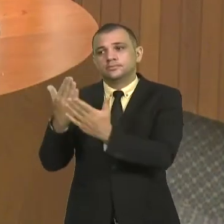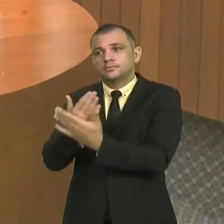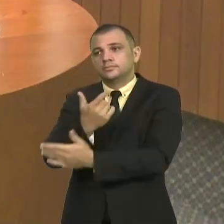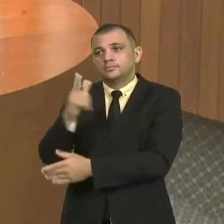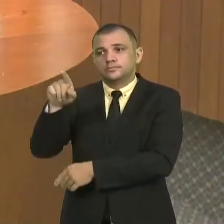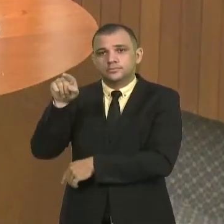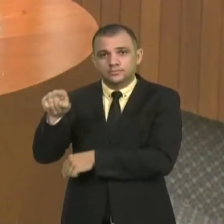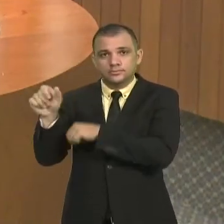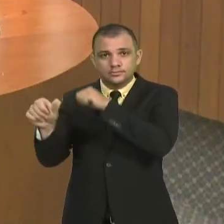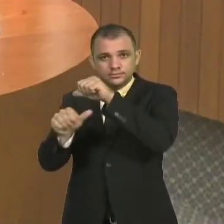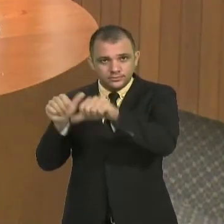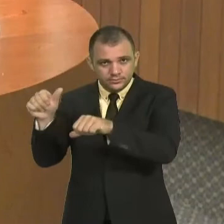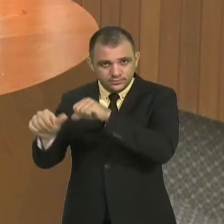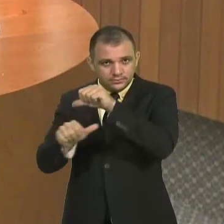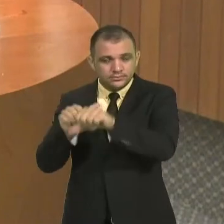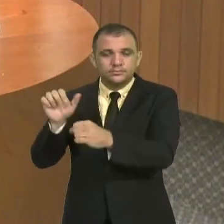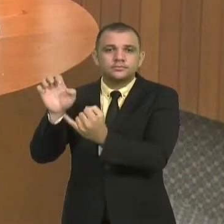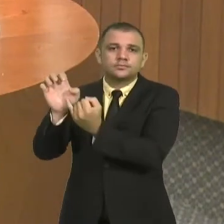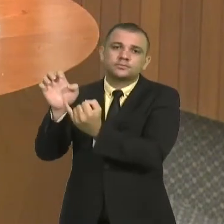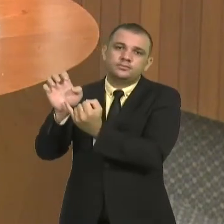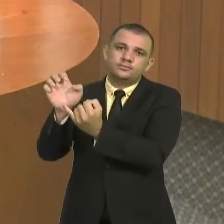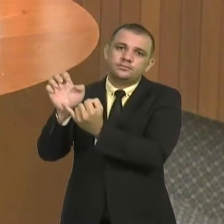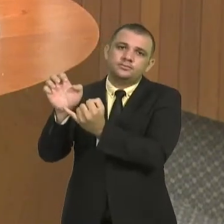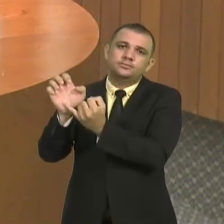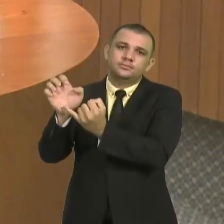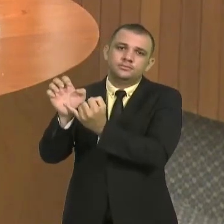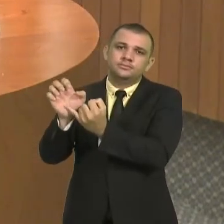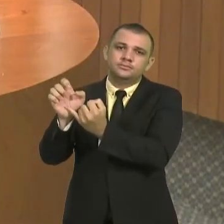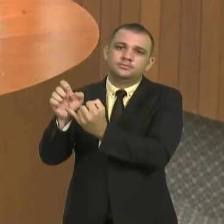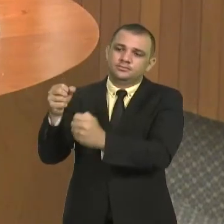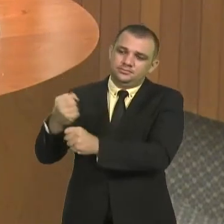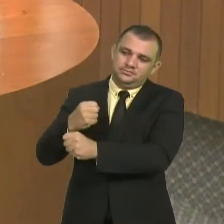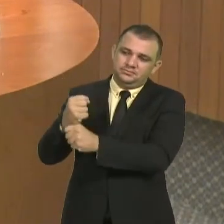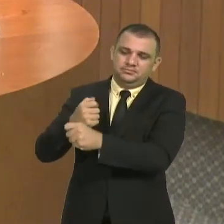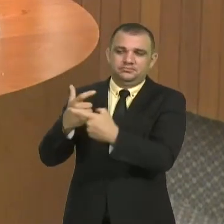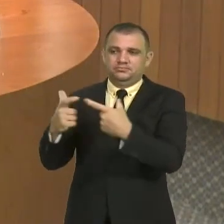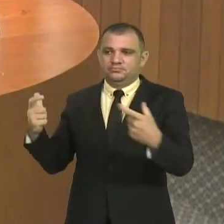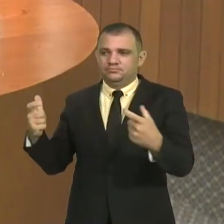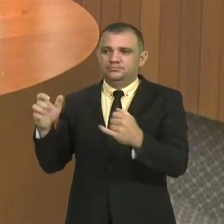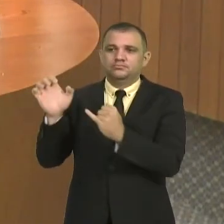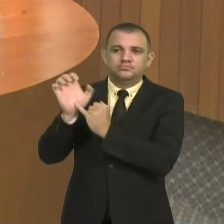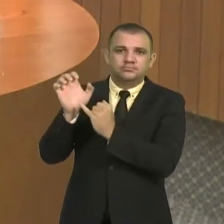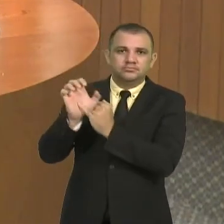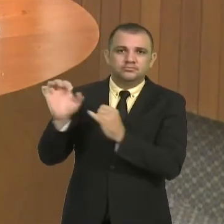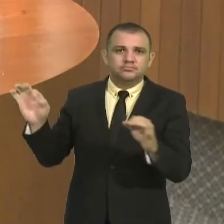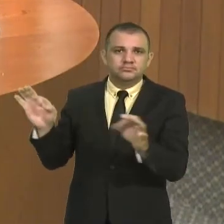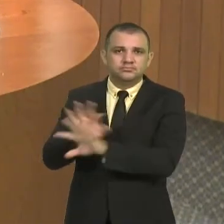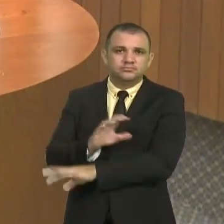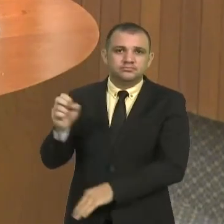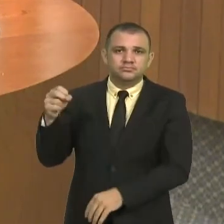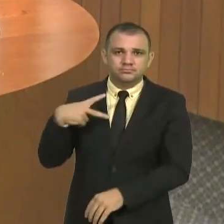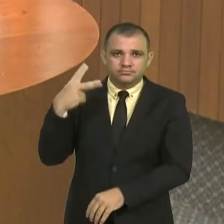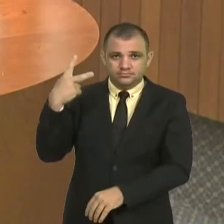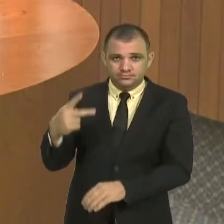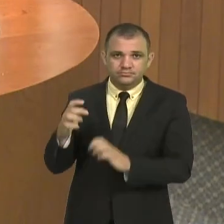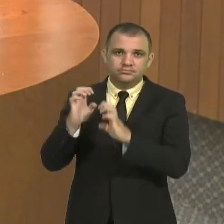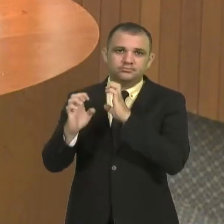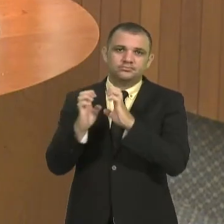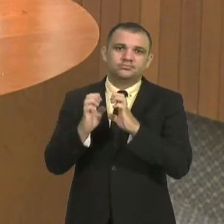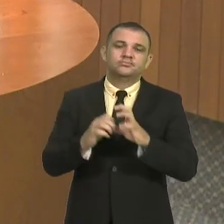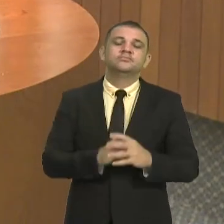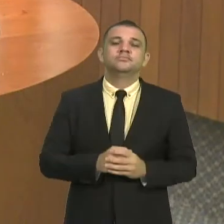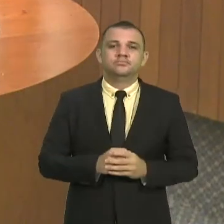construir, ampliar uma escola, transformando-a exatamente no IEMA pleno vocacional para a cidade de Estreito.